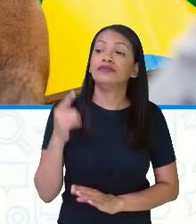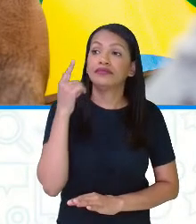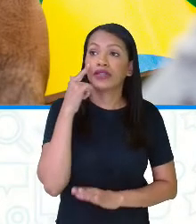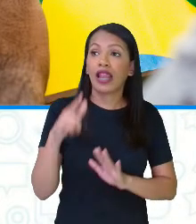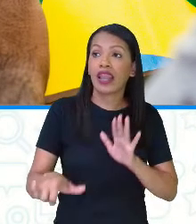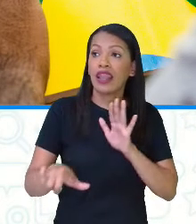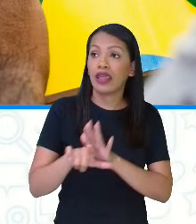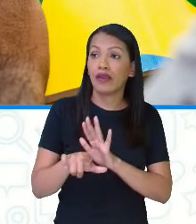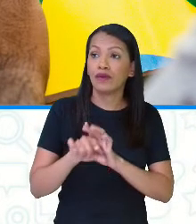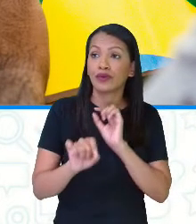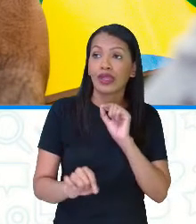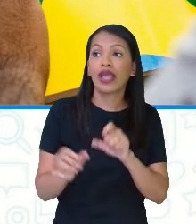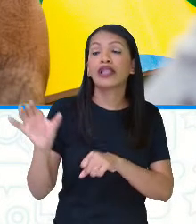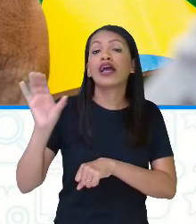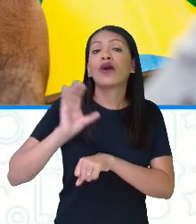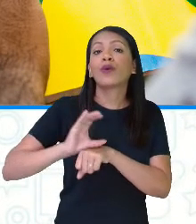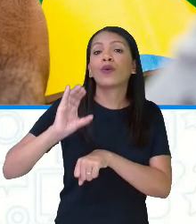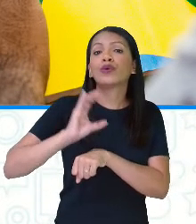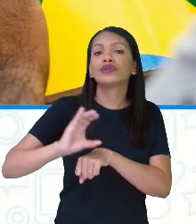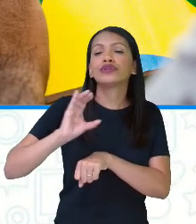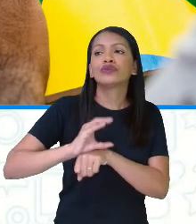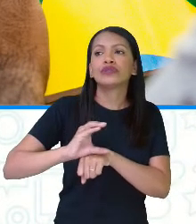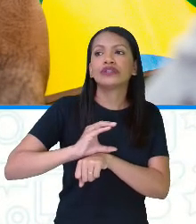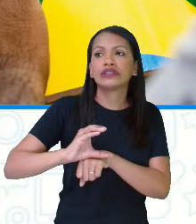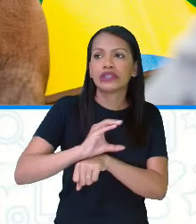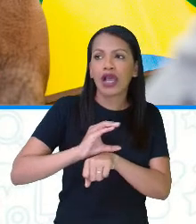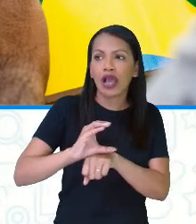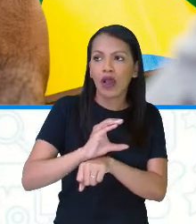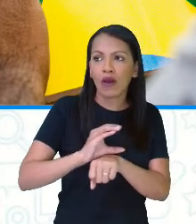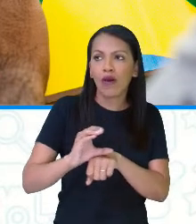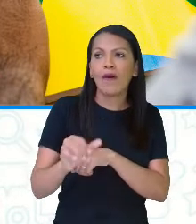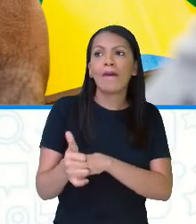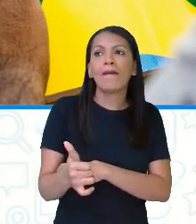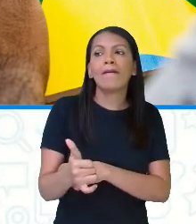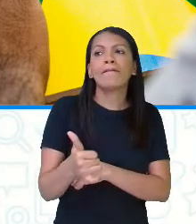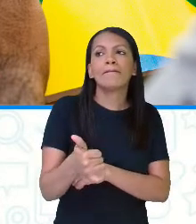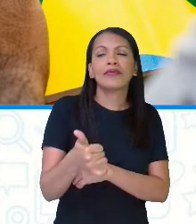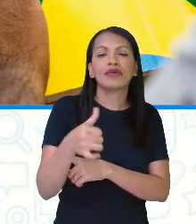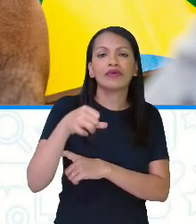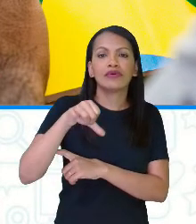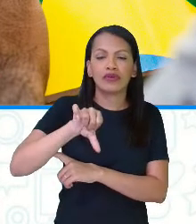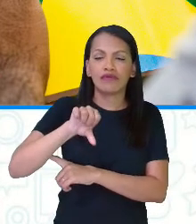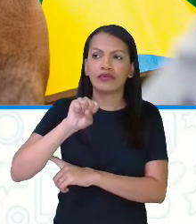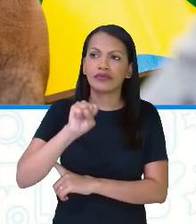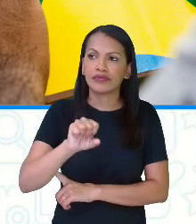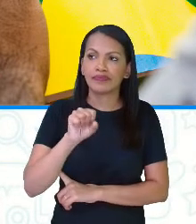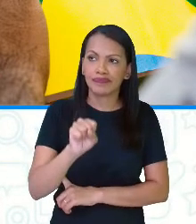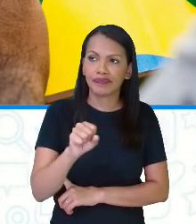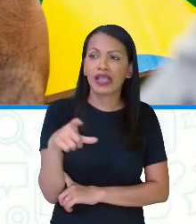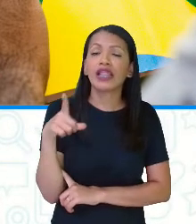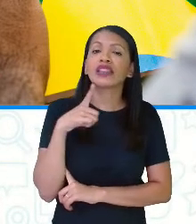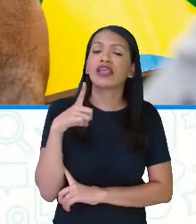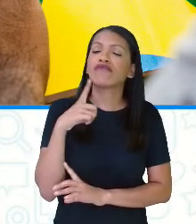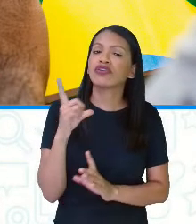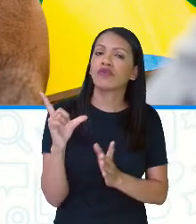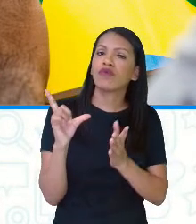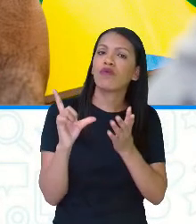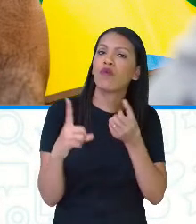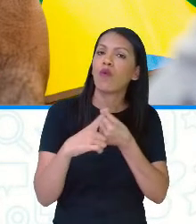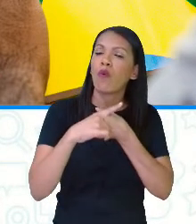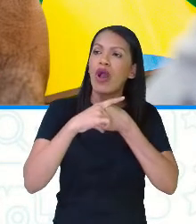1988, 100 anos depois, por meio do seu artigo 68, que houve o reconhecimento da terra